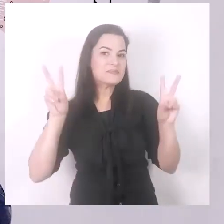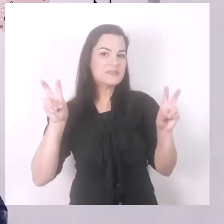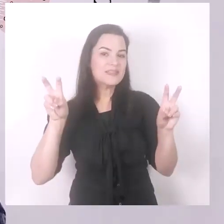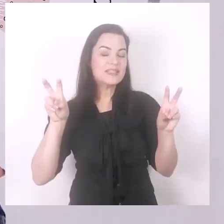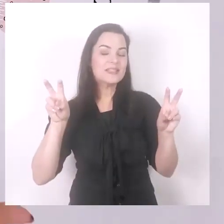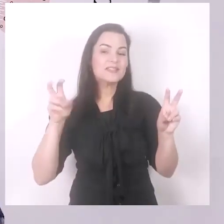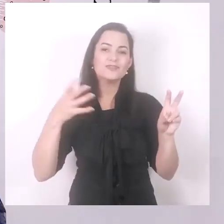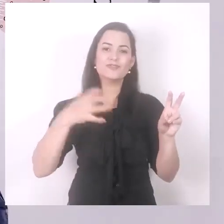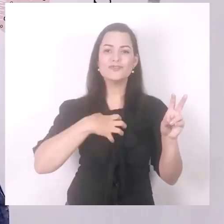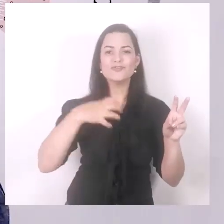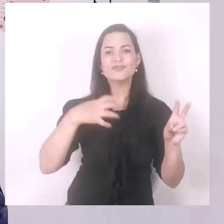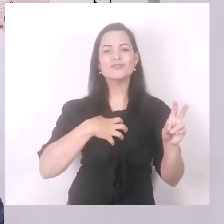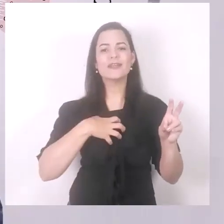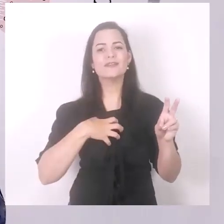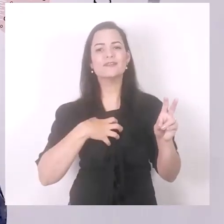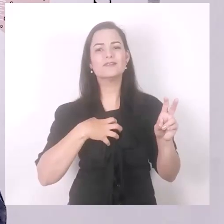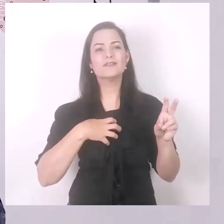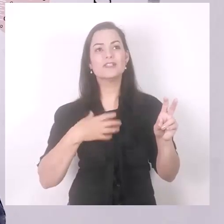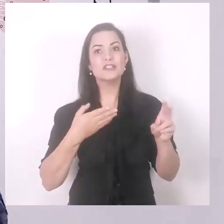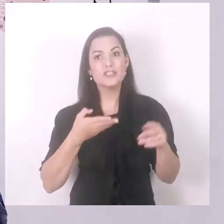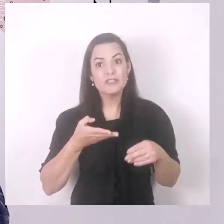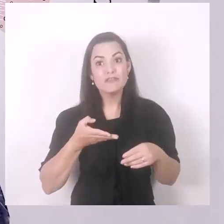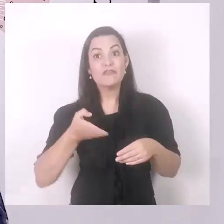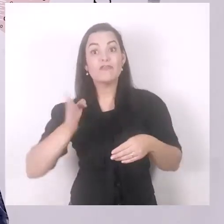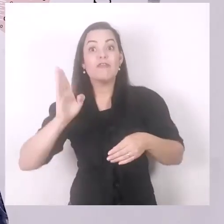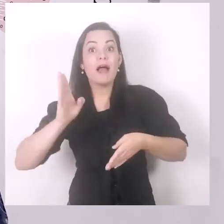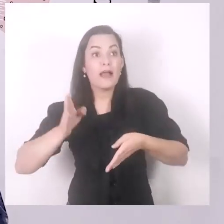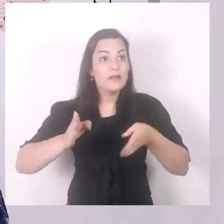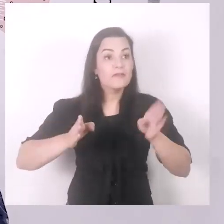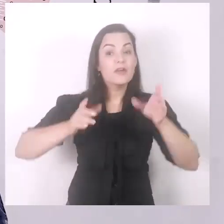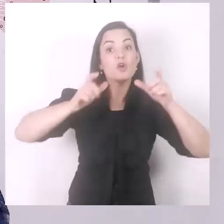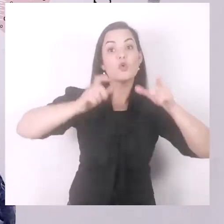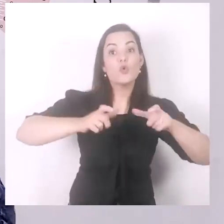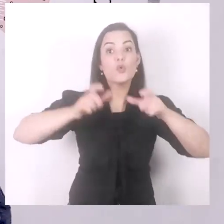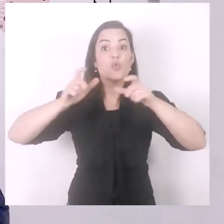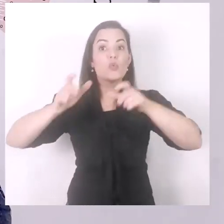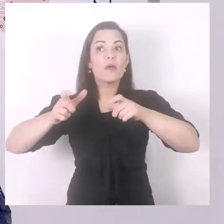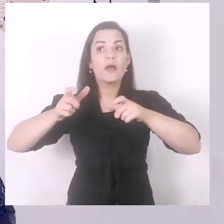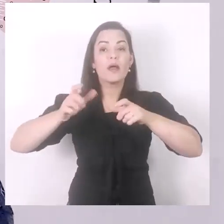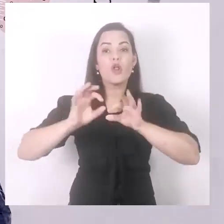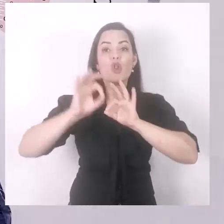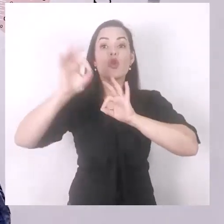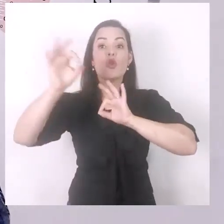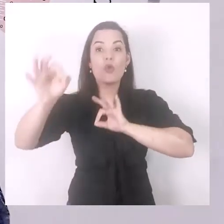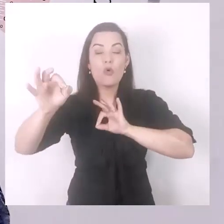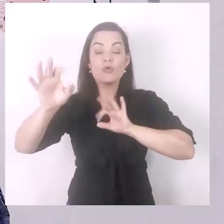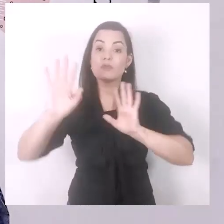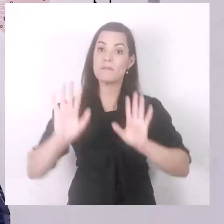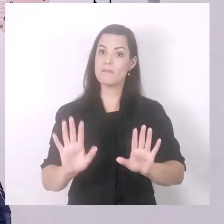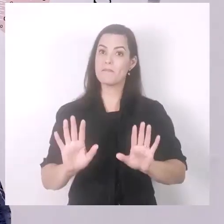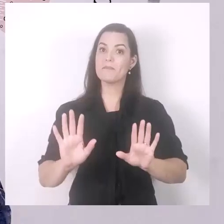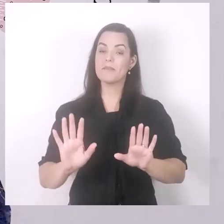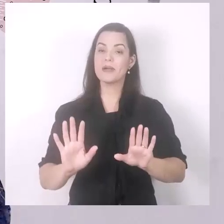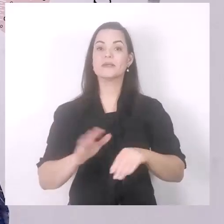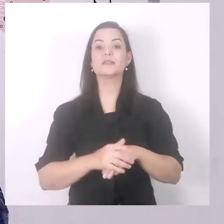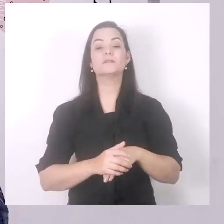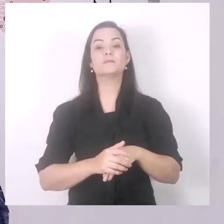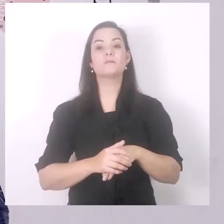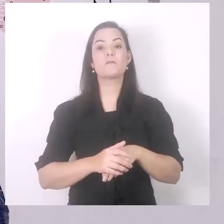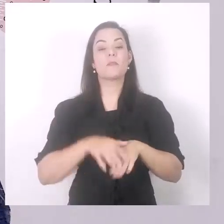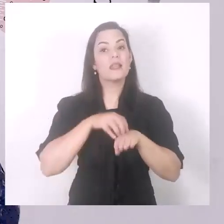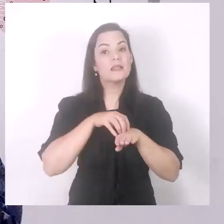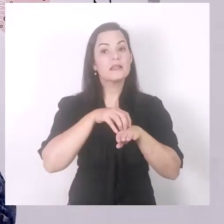algumas formas de deslocamento, algumas possibilidades que nós tínhamos, mas nos transportes